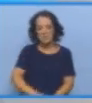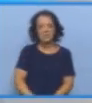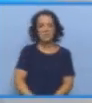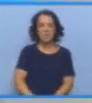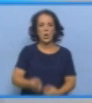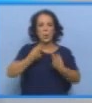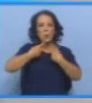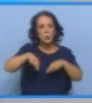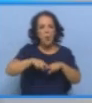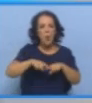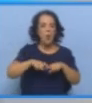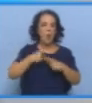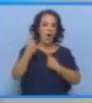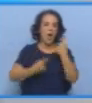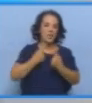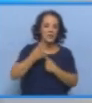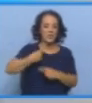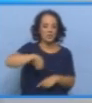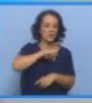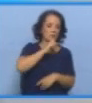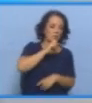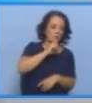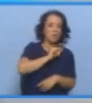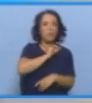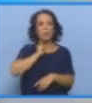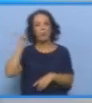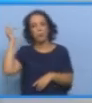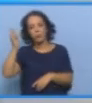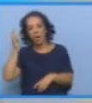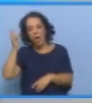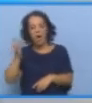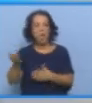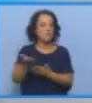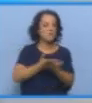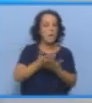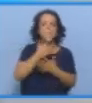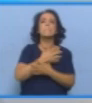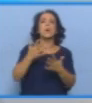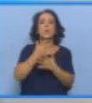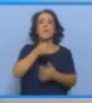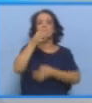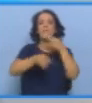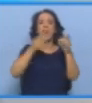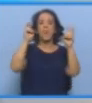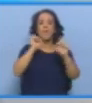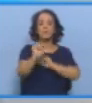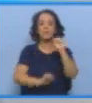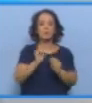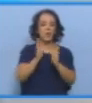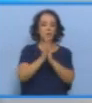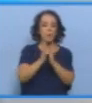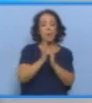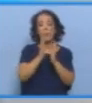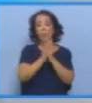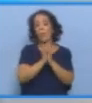reuniões, muitas vezes, de nós bispos e dos padres e tudo mais, dioceses, passam a maior parte do tempo a falar das questões da Igreja, do